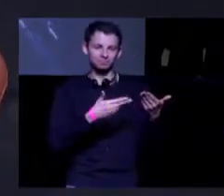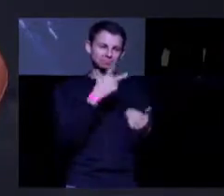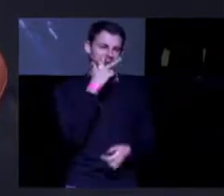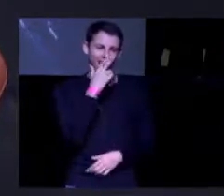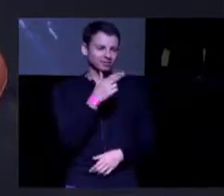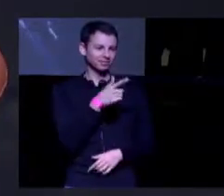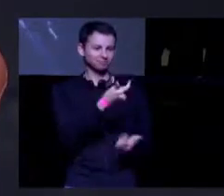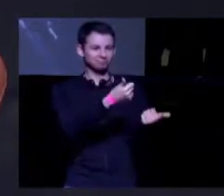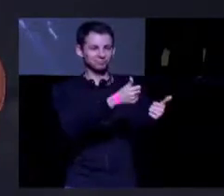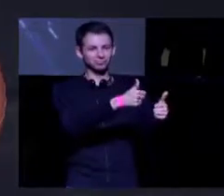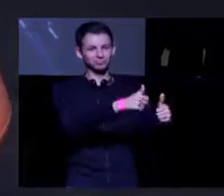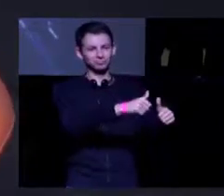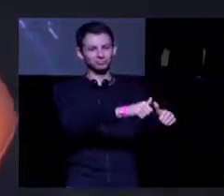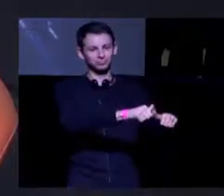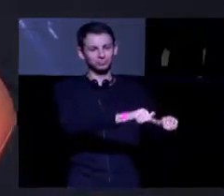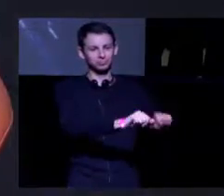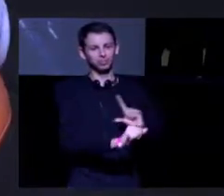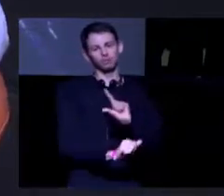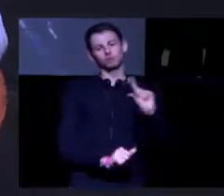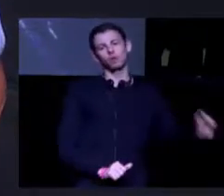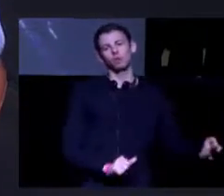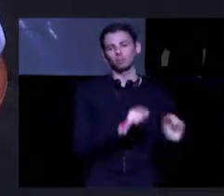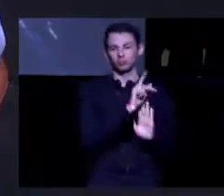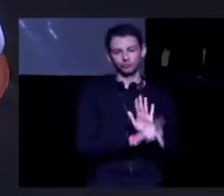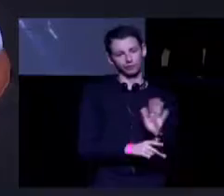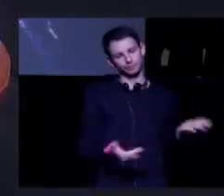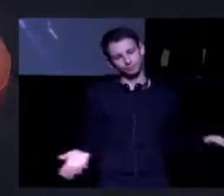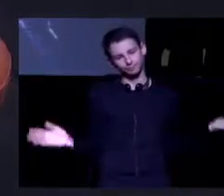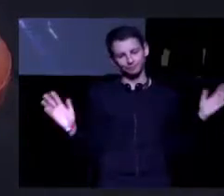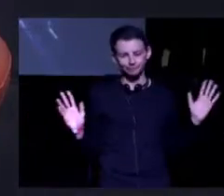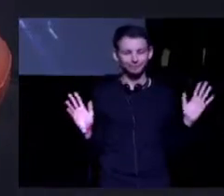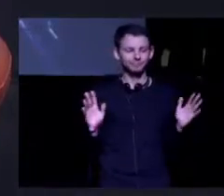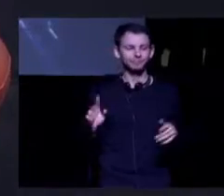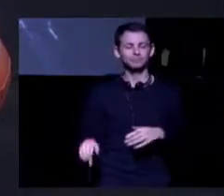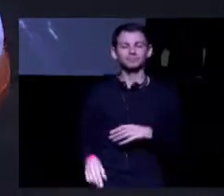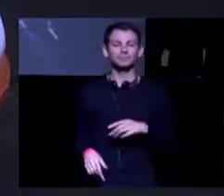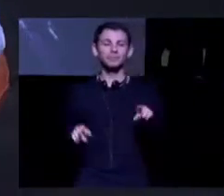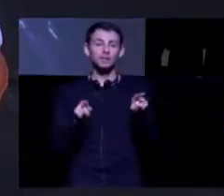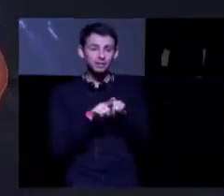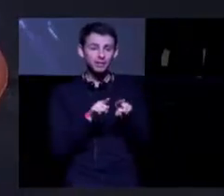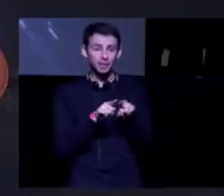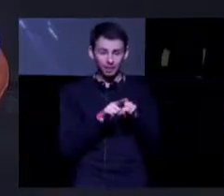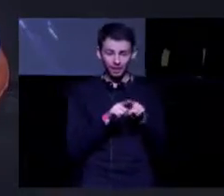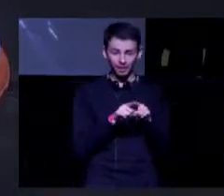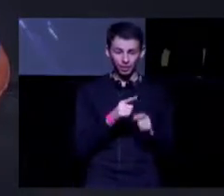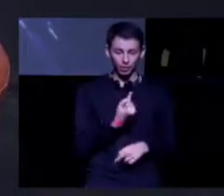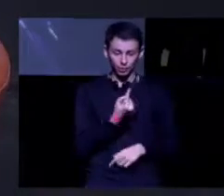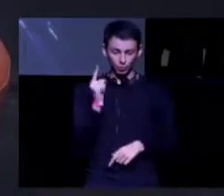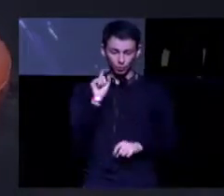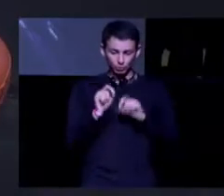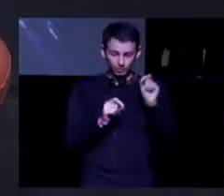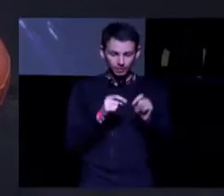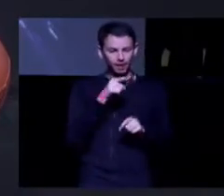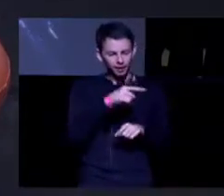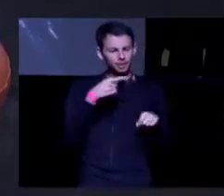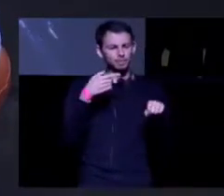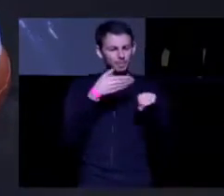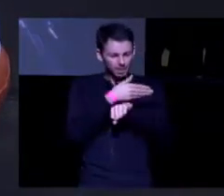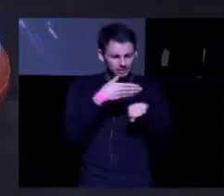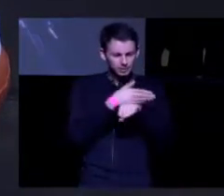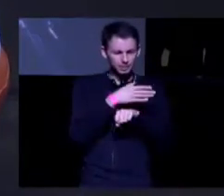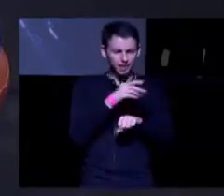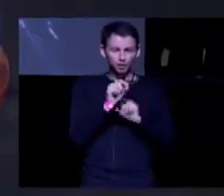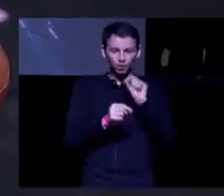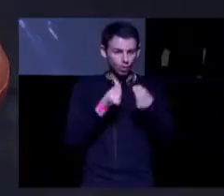se desengajar ao longo do tempo. E a última, que eu acho que é a mais importante, é a pessoa ver um impacto, um resultado final naquele projeto. Seja um impacto